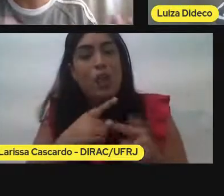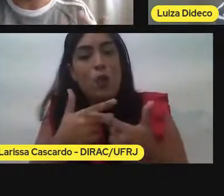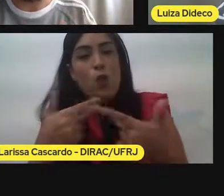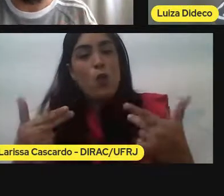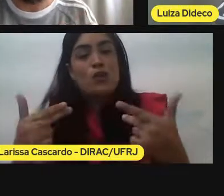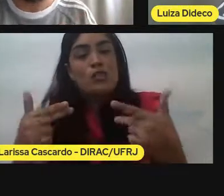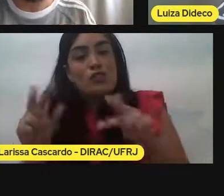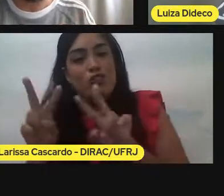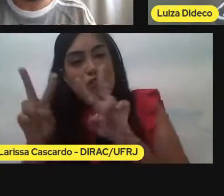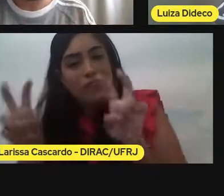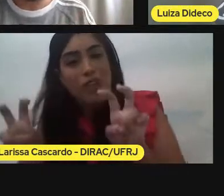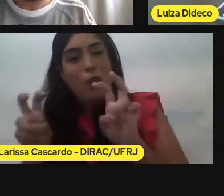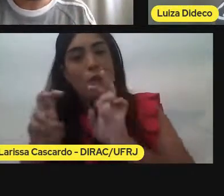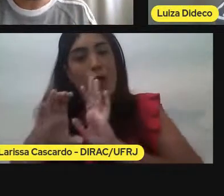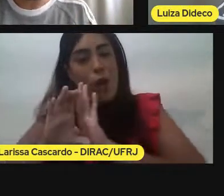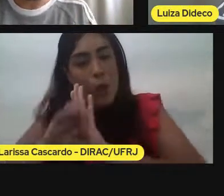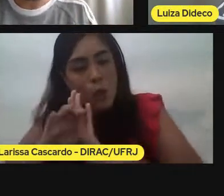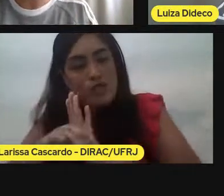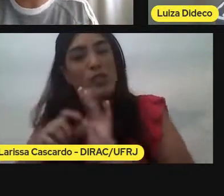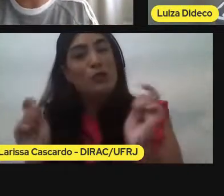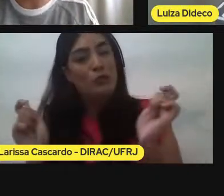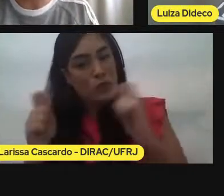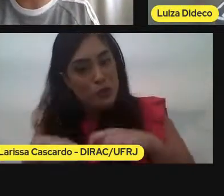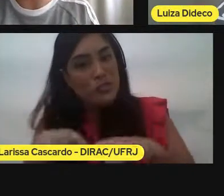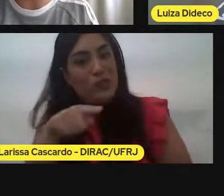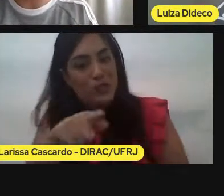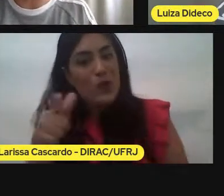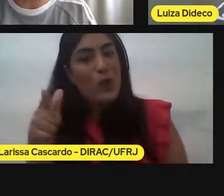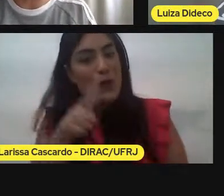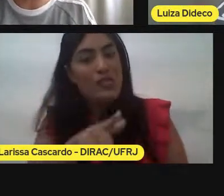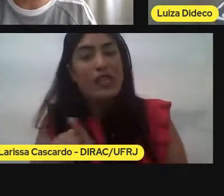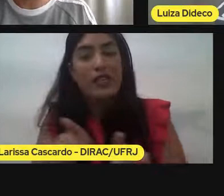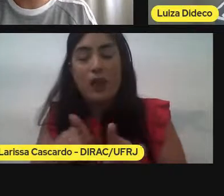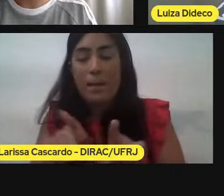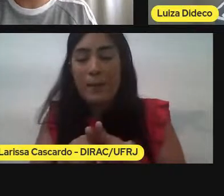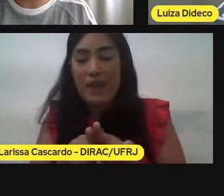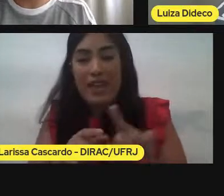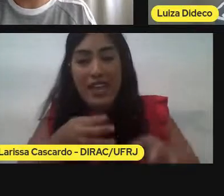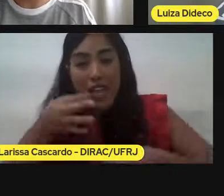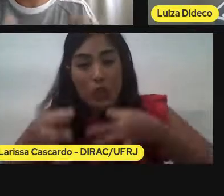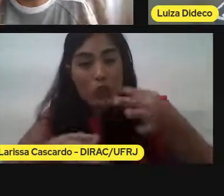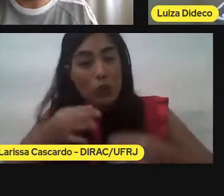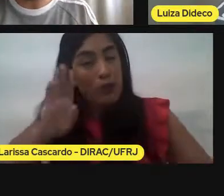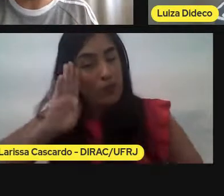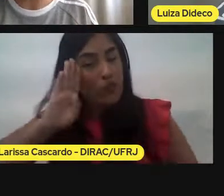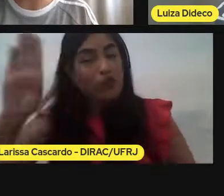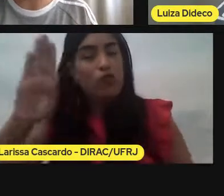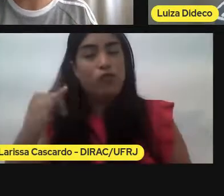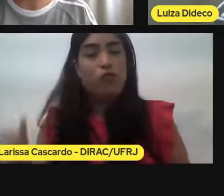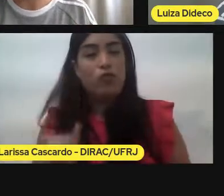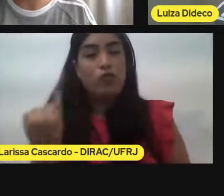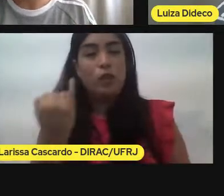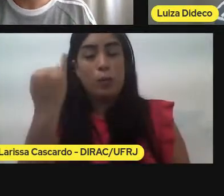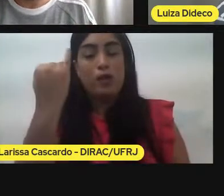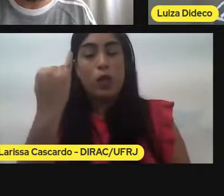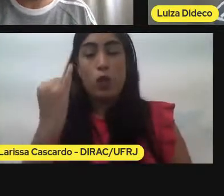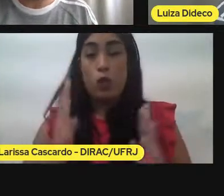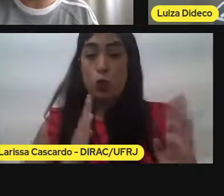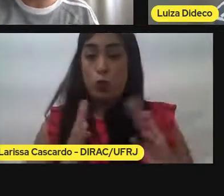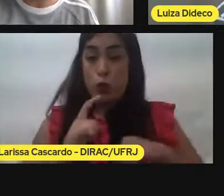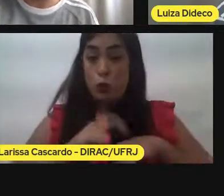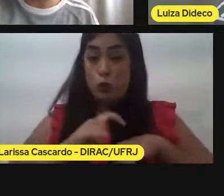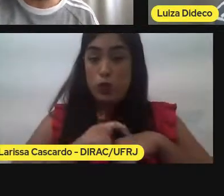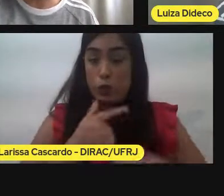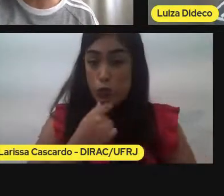temáticas, conceituais, alguns questionamentos fundamentais sobre o tempo do Fernando Pessoa,